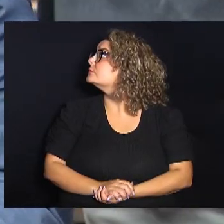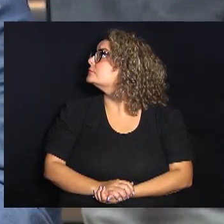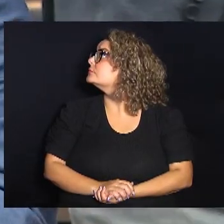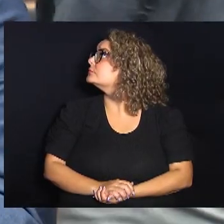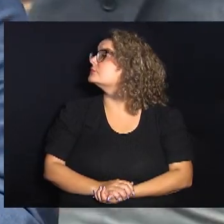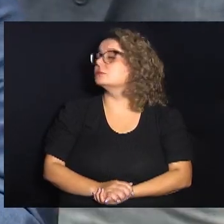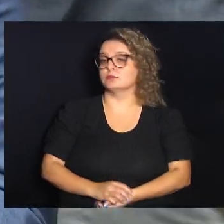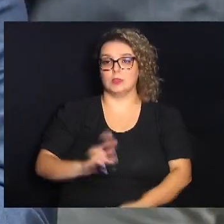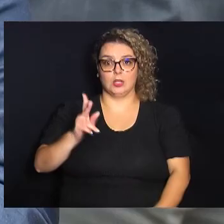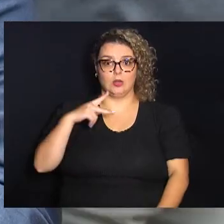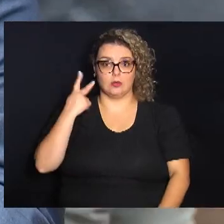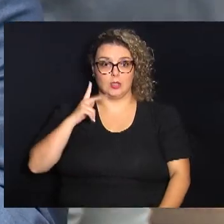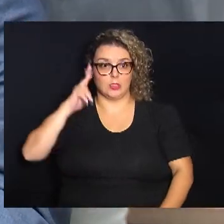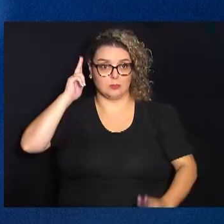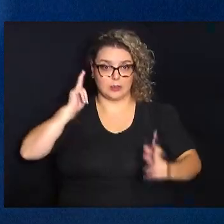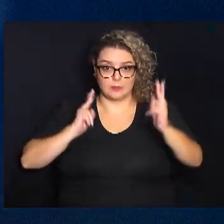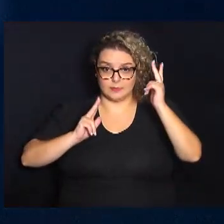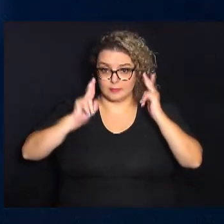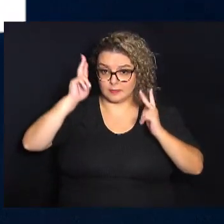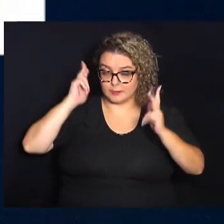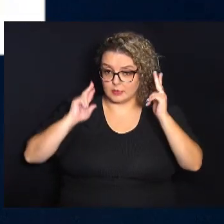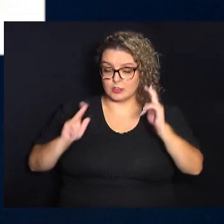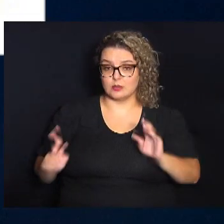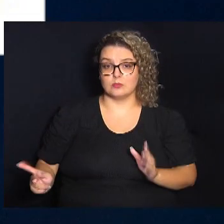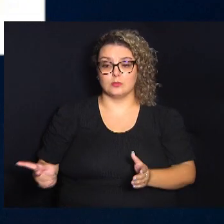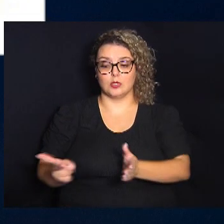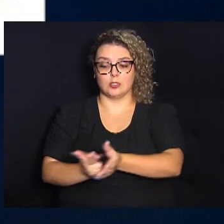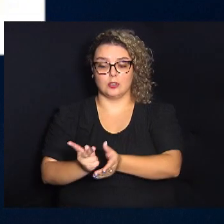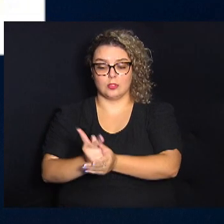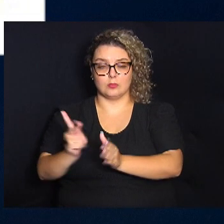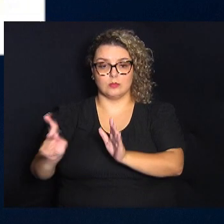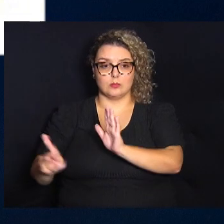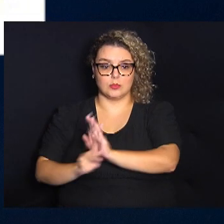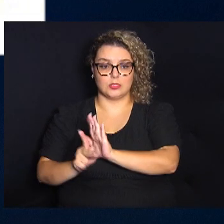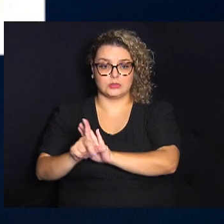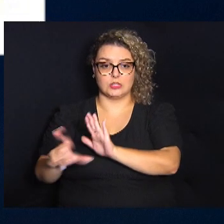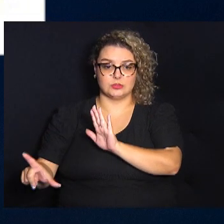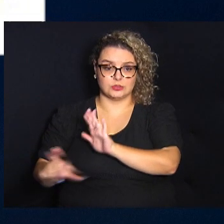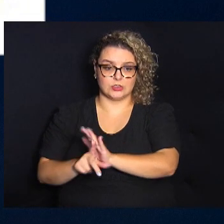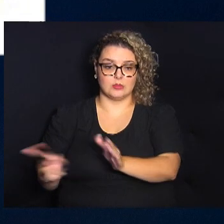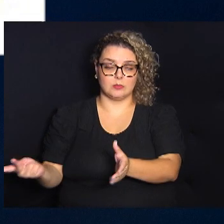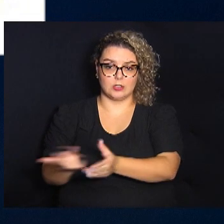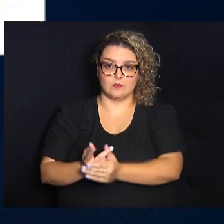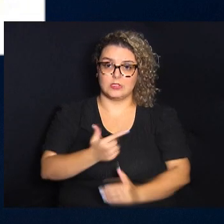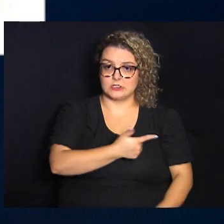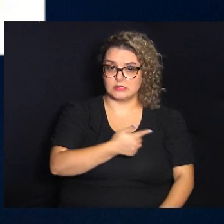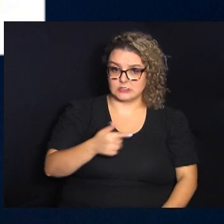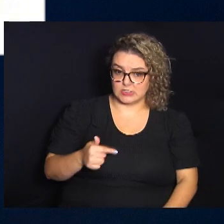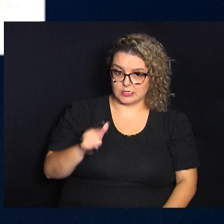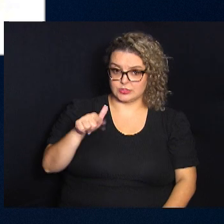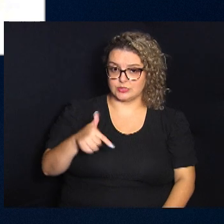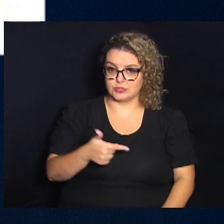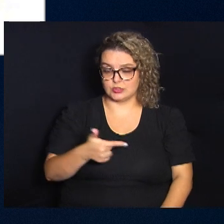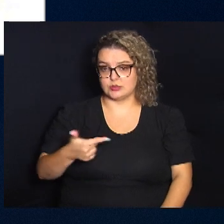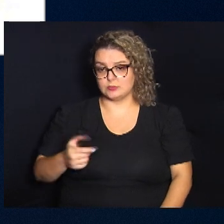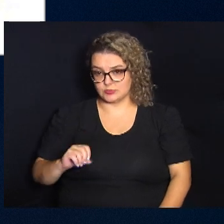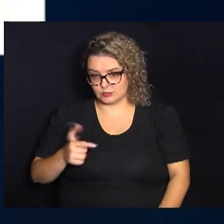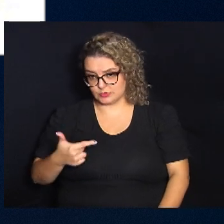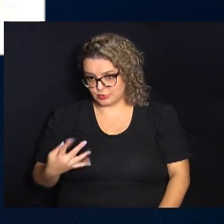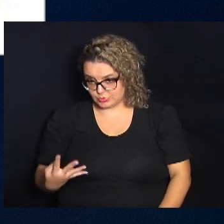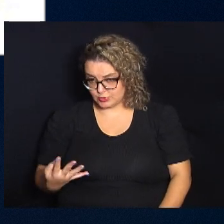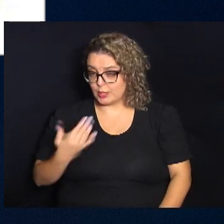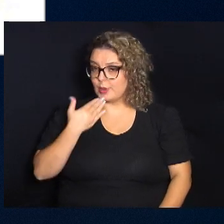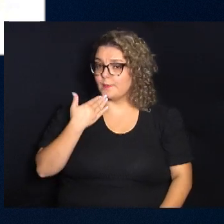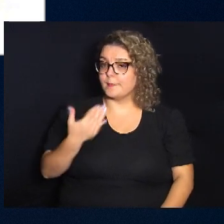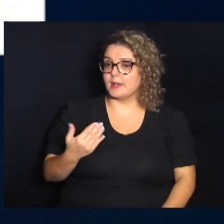O vereador Edivaldo Cabelo protocolou o projeto de lei número 27 de 2024, que pede